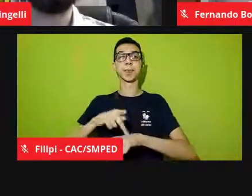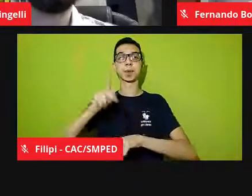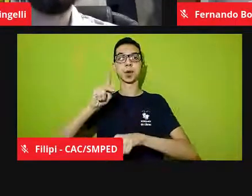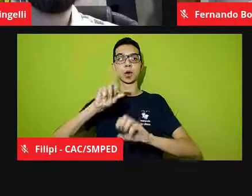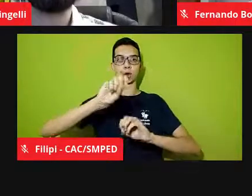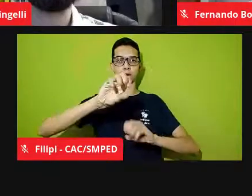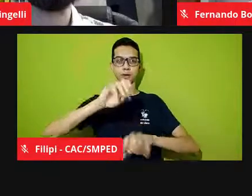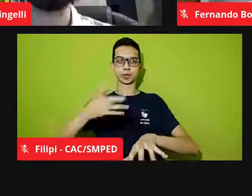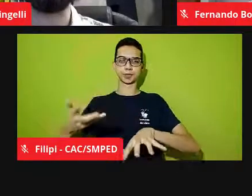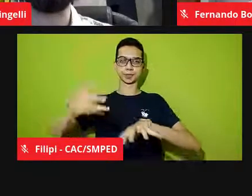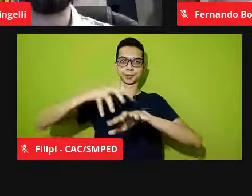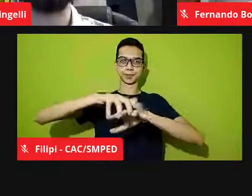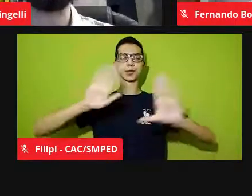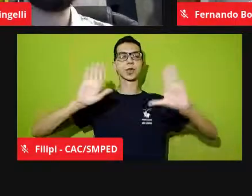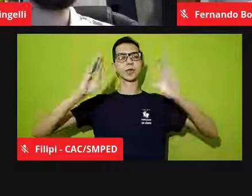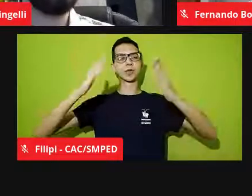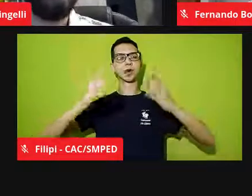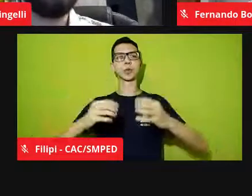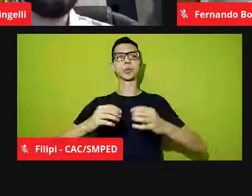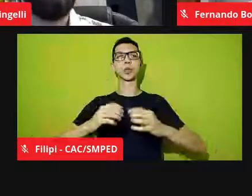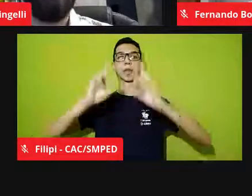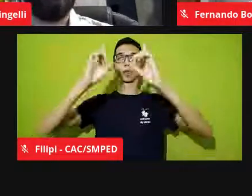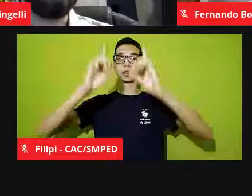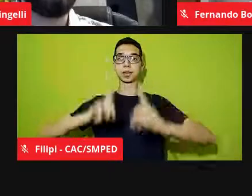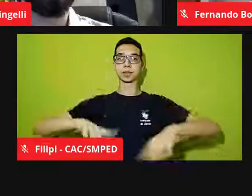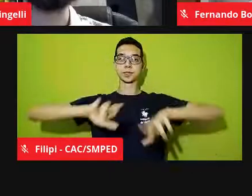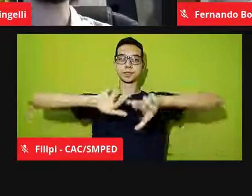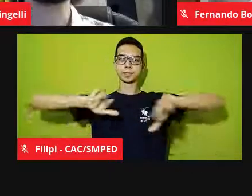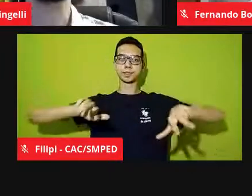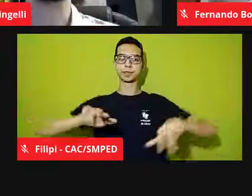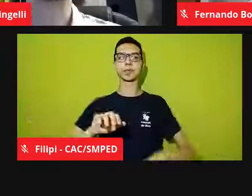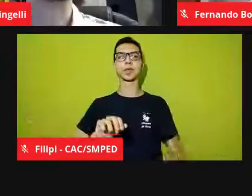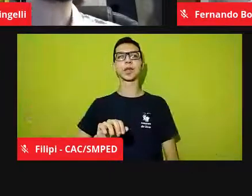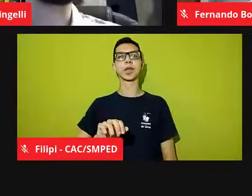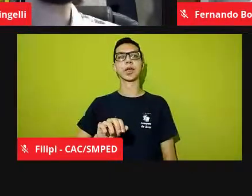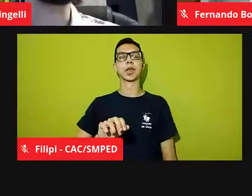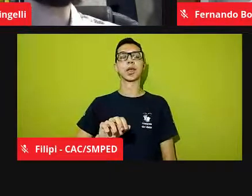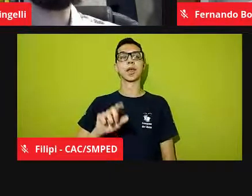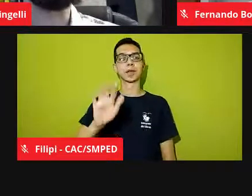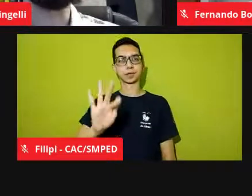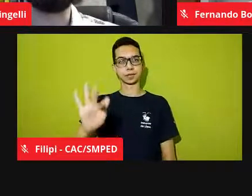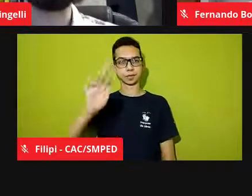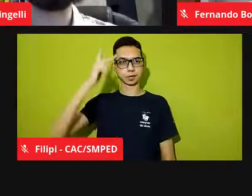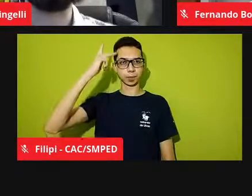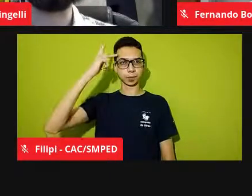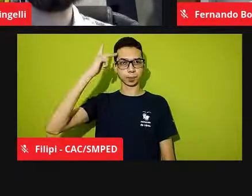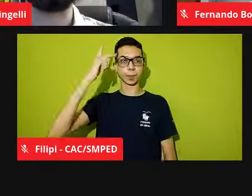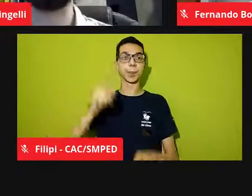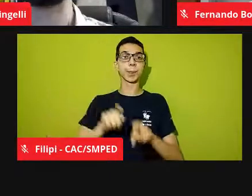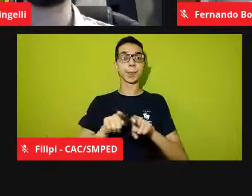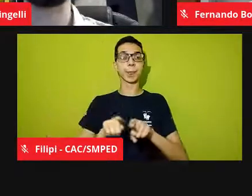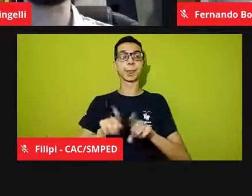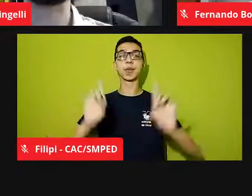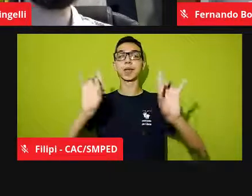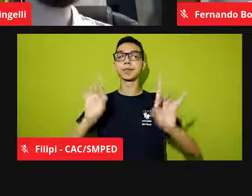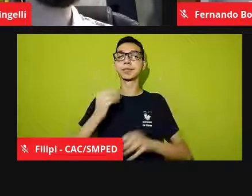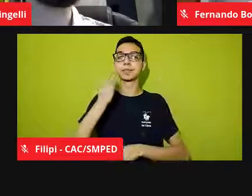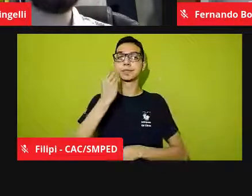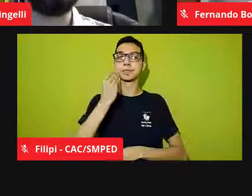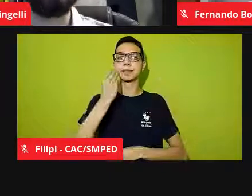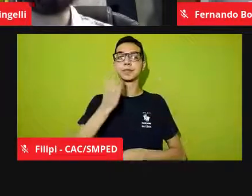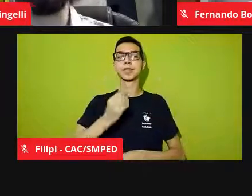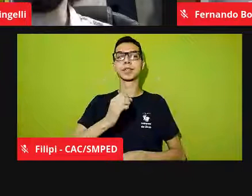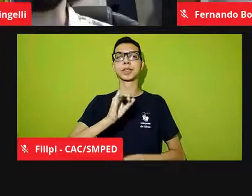Inclusiva, com ênfase em deficiências múltiplas pela Universidade Federal de São Paulo, IACD, e especialista em Gestão Cultural Contemporânea pelo Itaú Cultural,